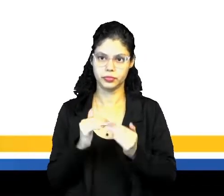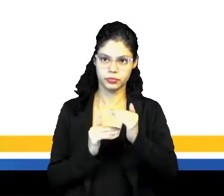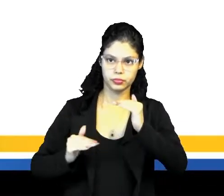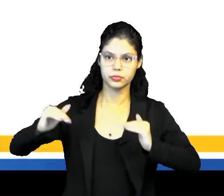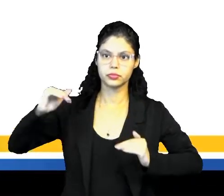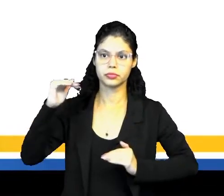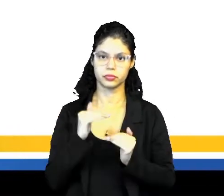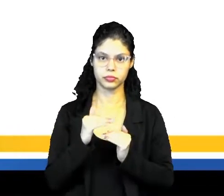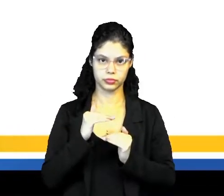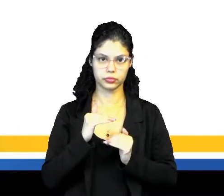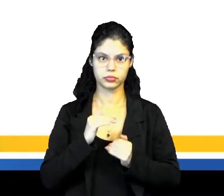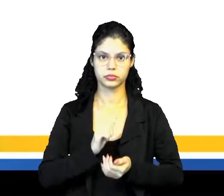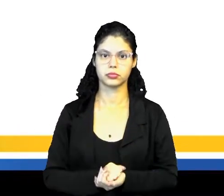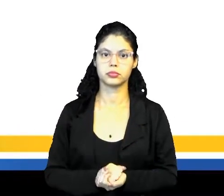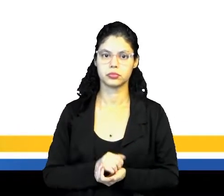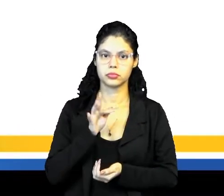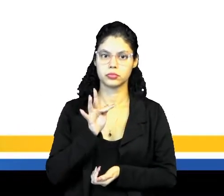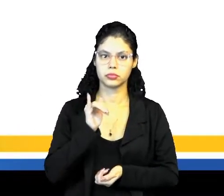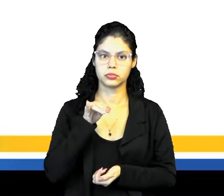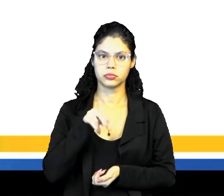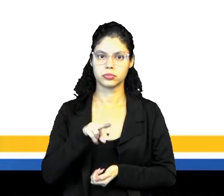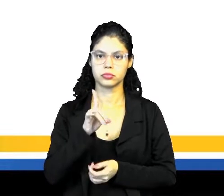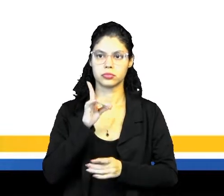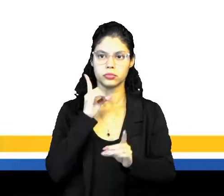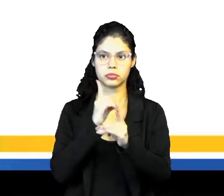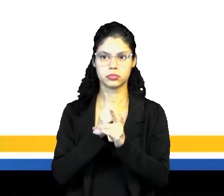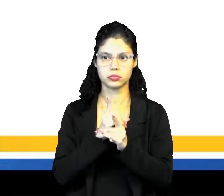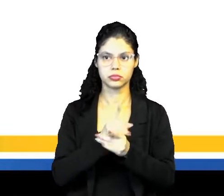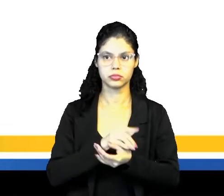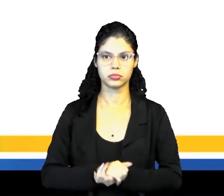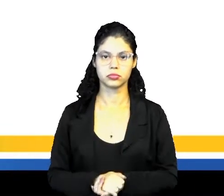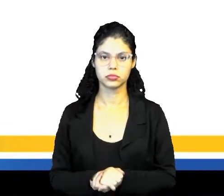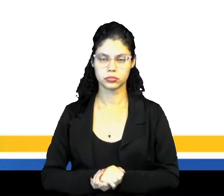acima, que é find, né? Novamente, encontrar.